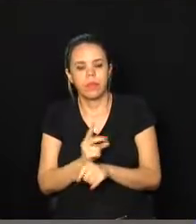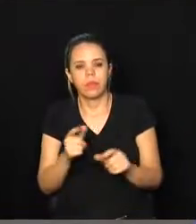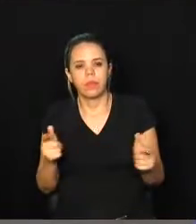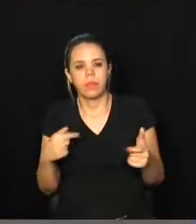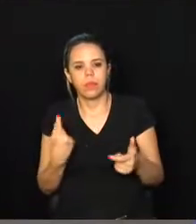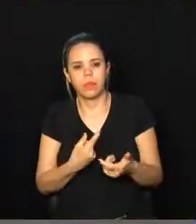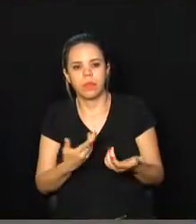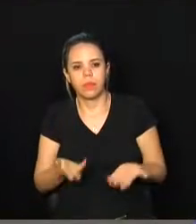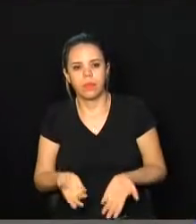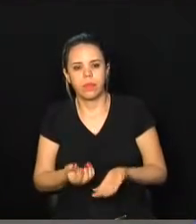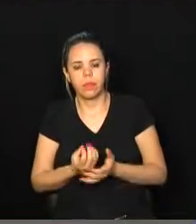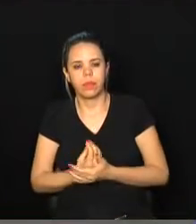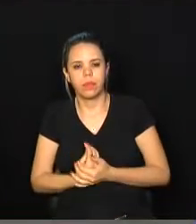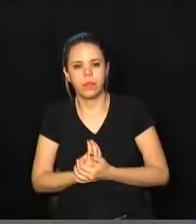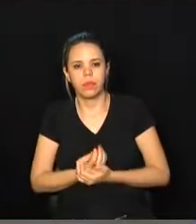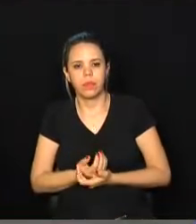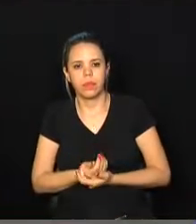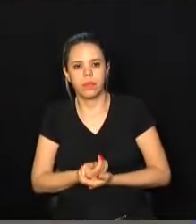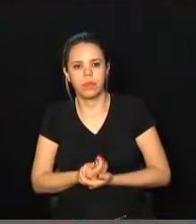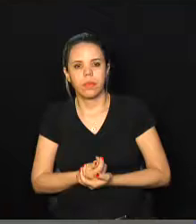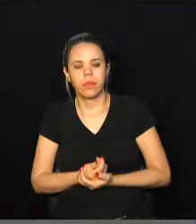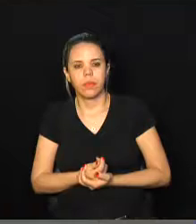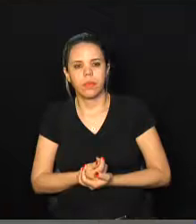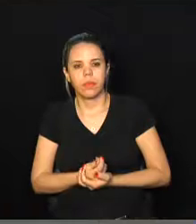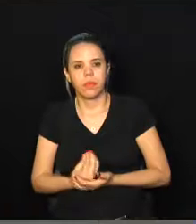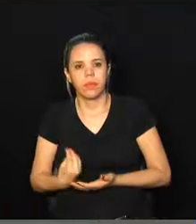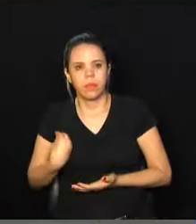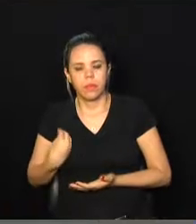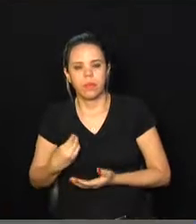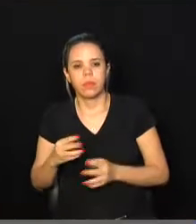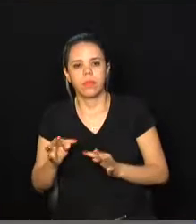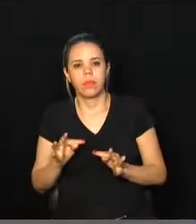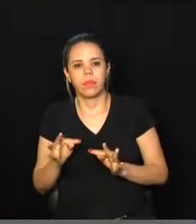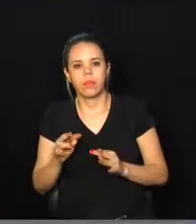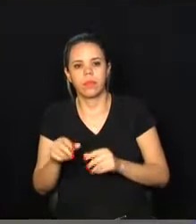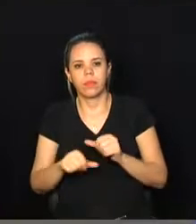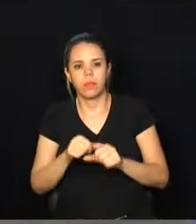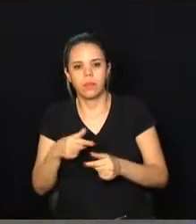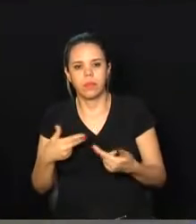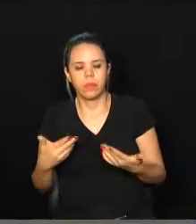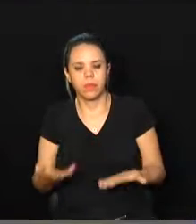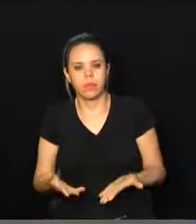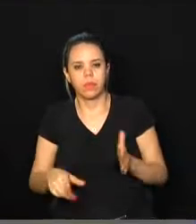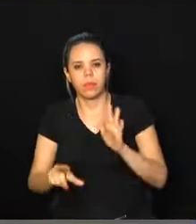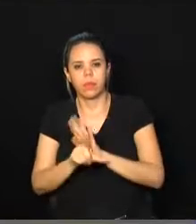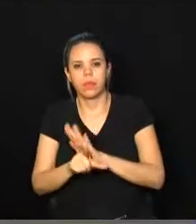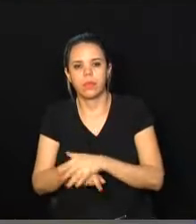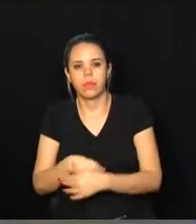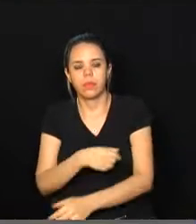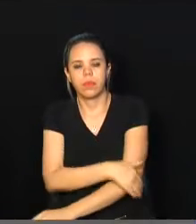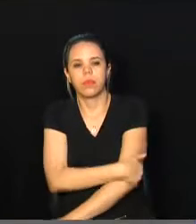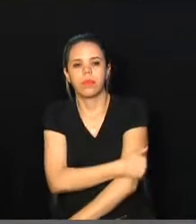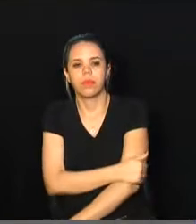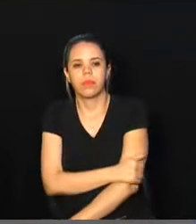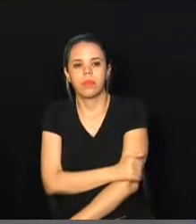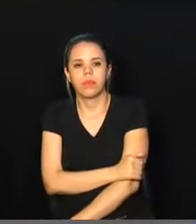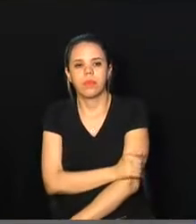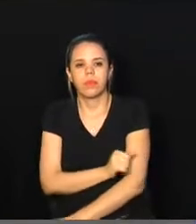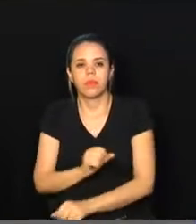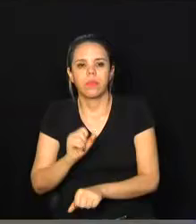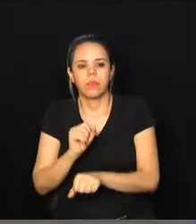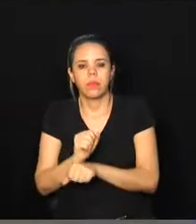para nós, e estamos aí em tratativas da mudança dessa lei, e esperando